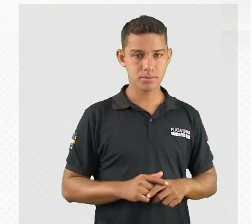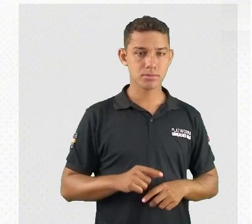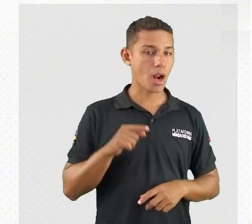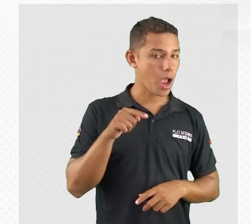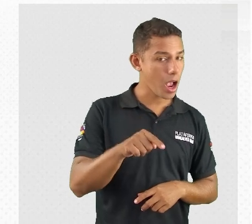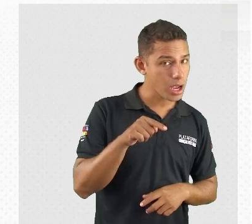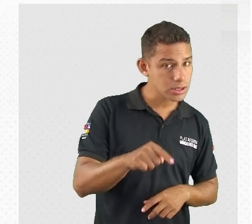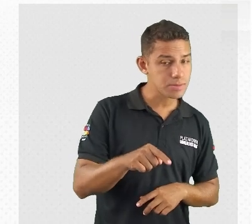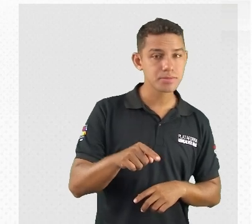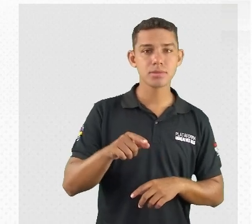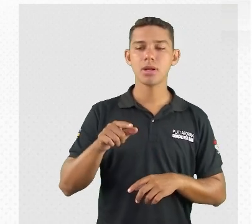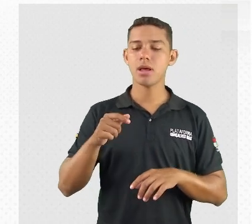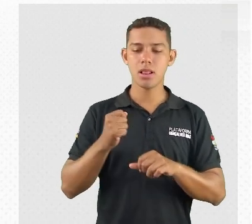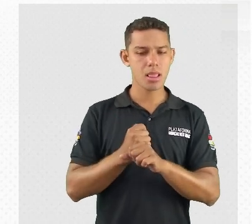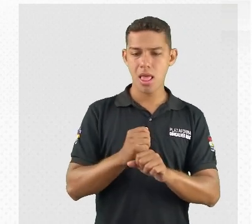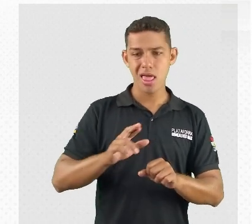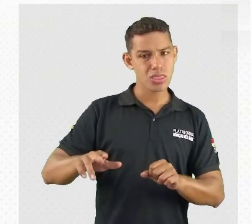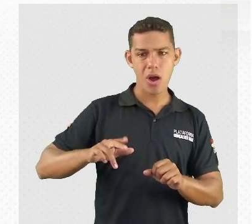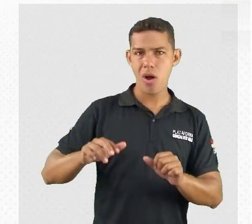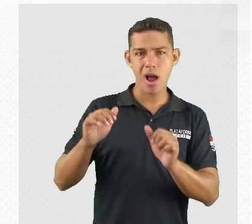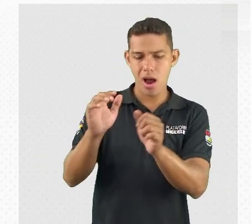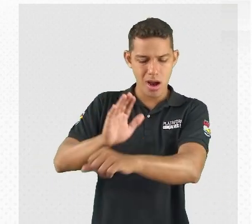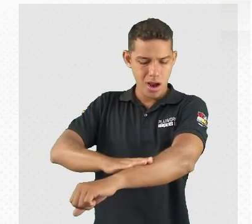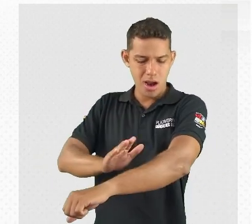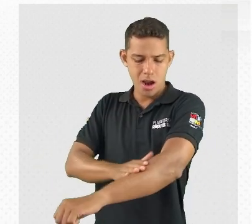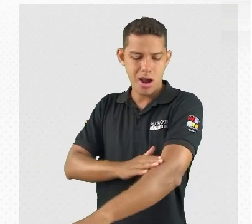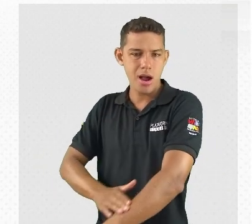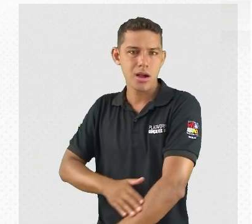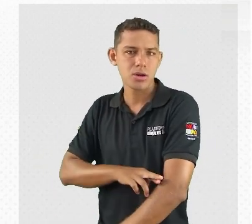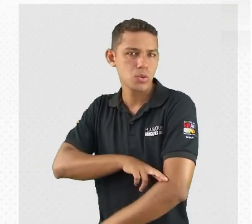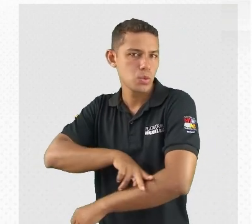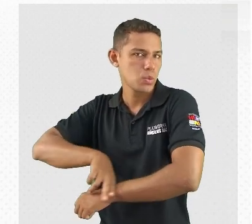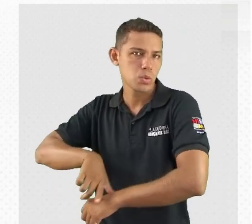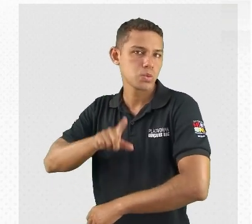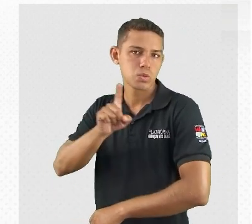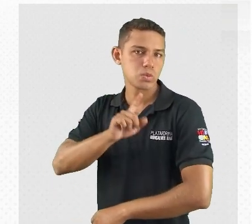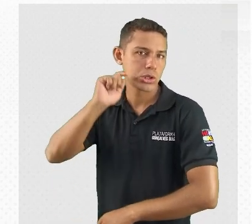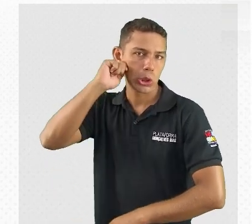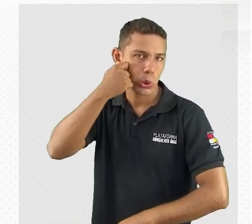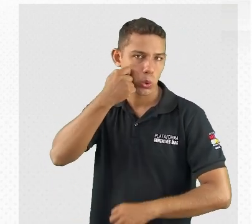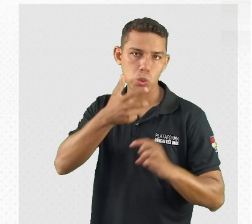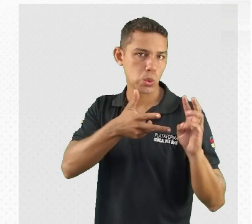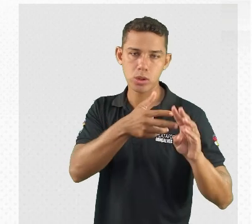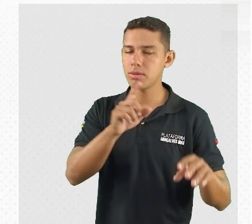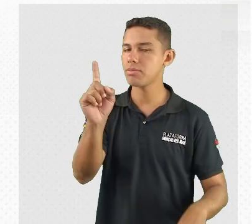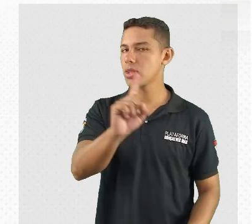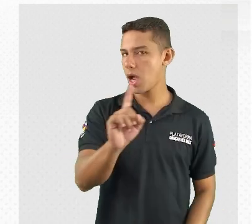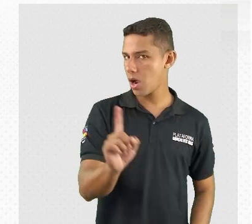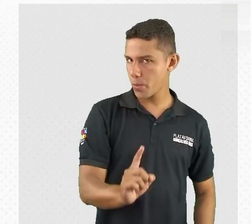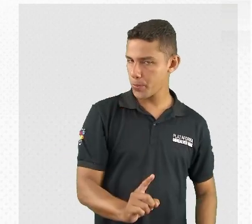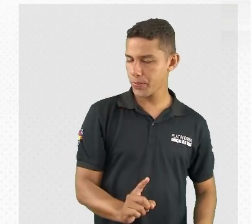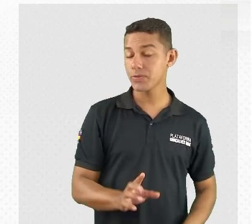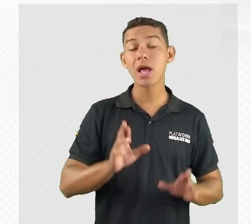de escravização dessa época não era a cor da pele, né? Era exatamente o fato desses